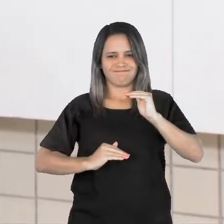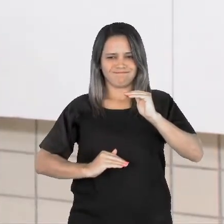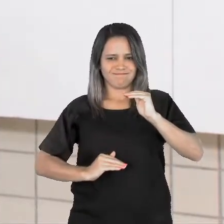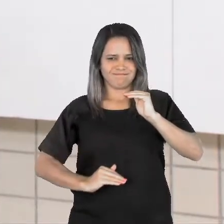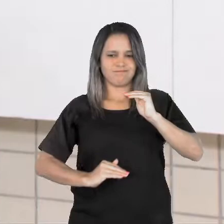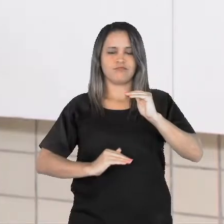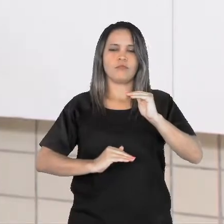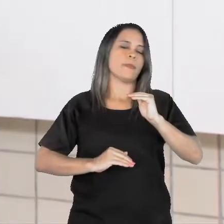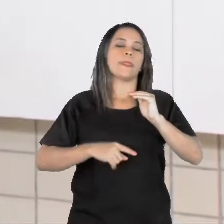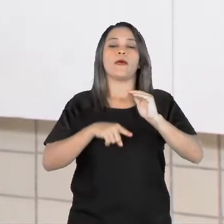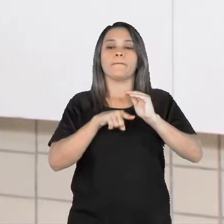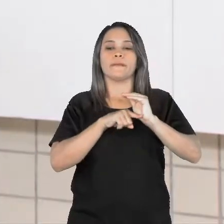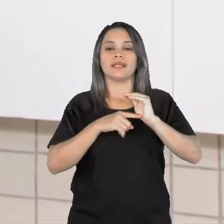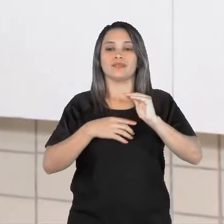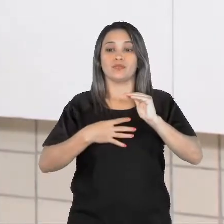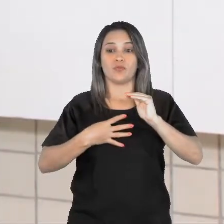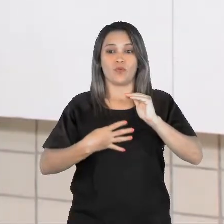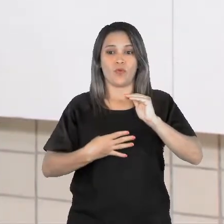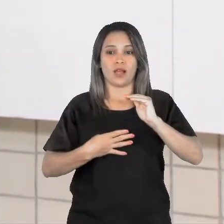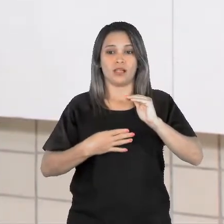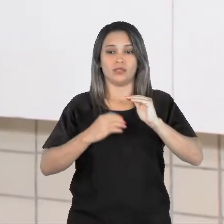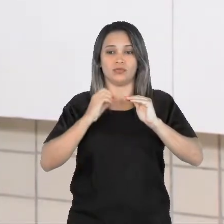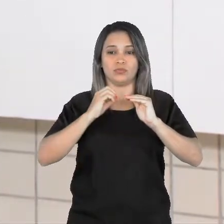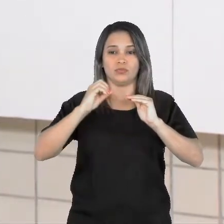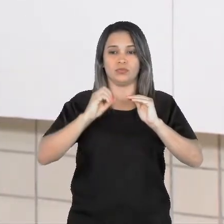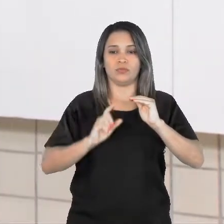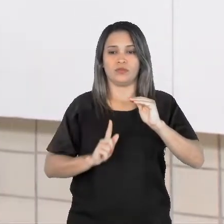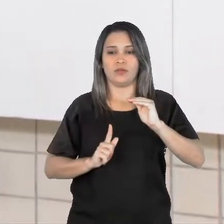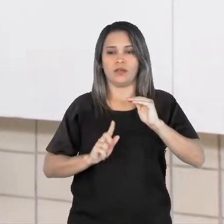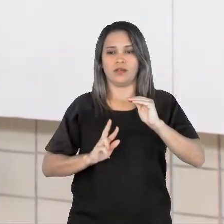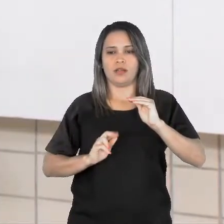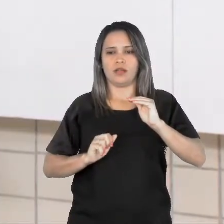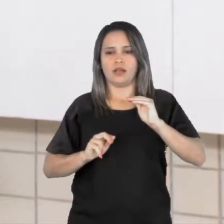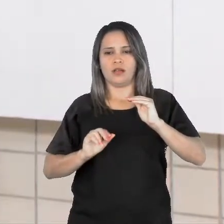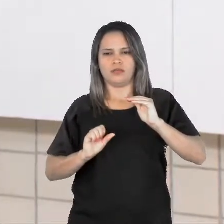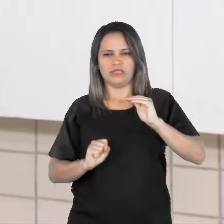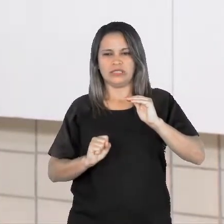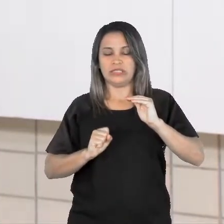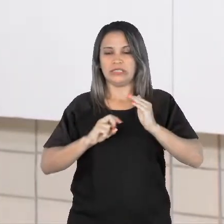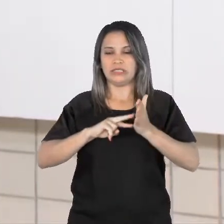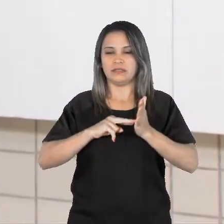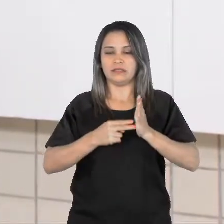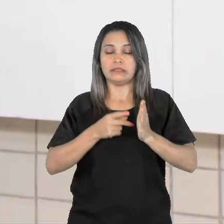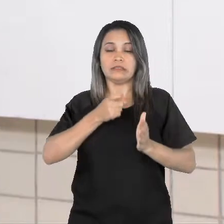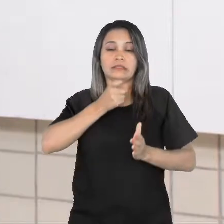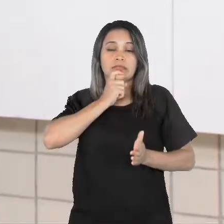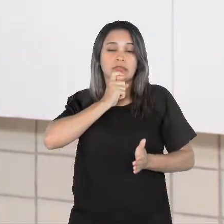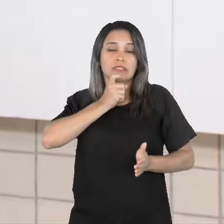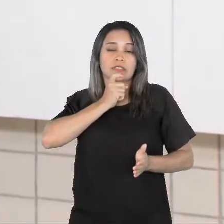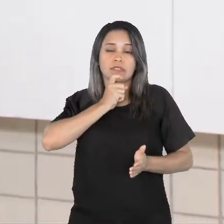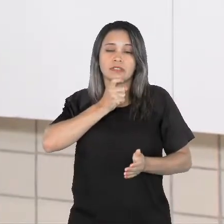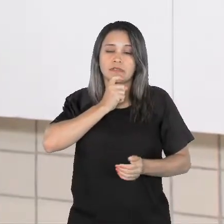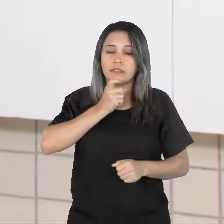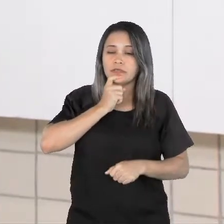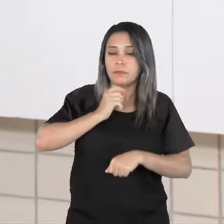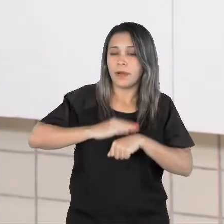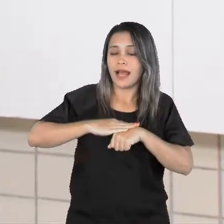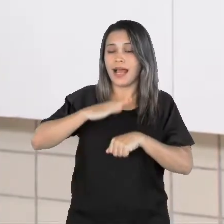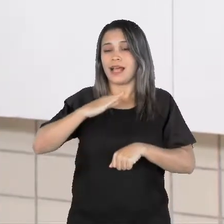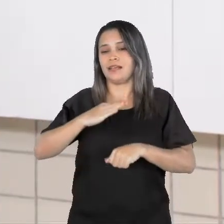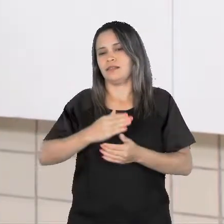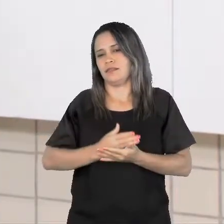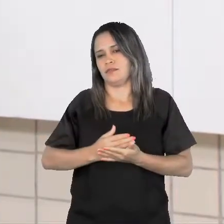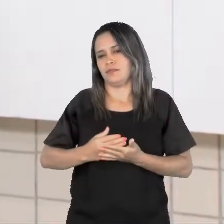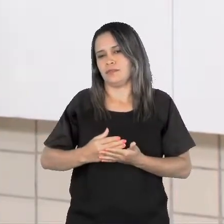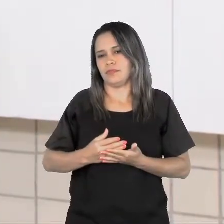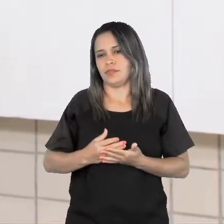menos 4 graus quer dizer que está muito frio, está mais do que quando começa a congelar a água, né? Por isso que